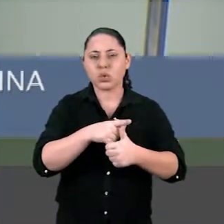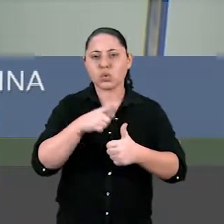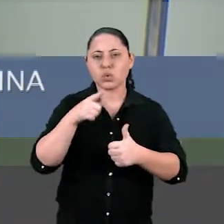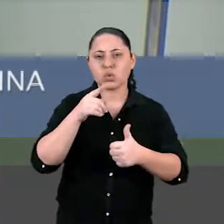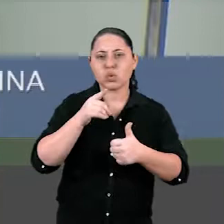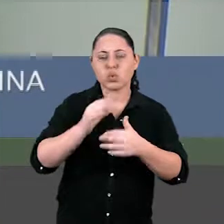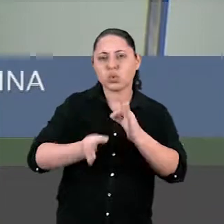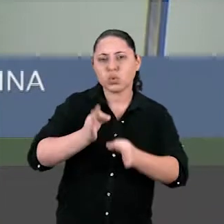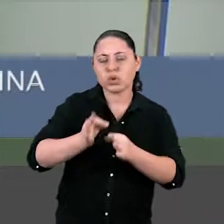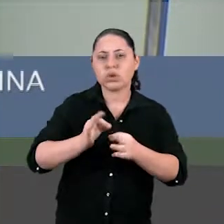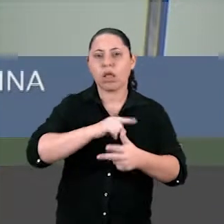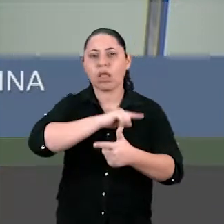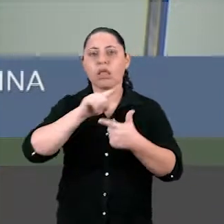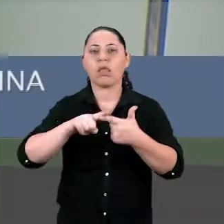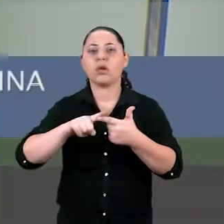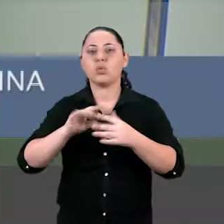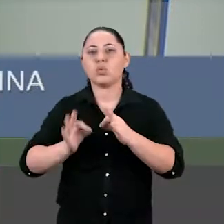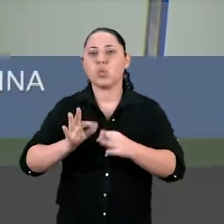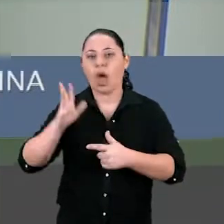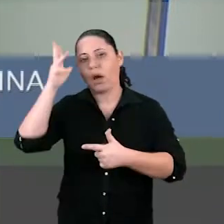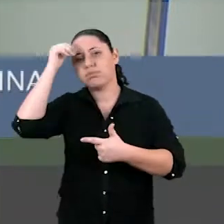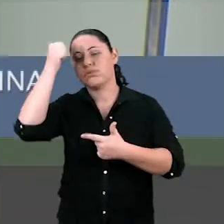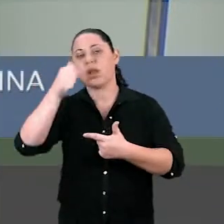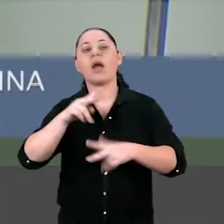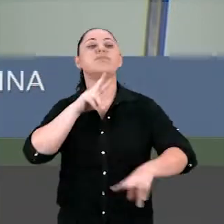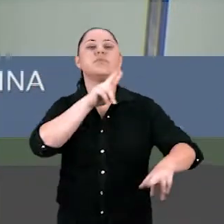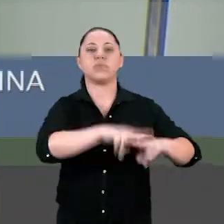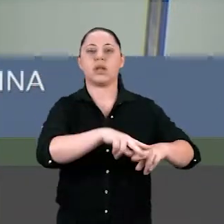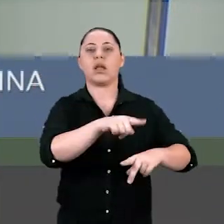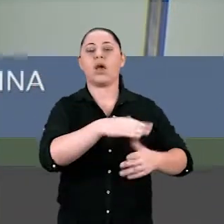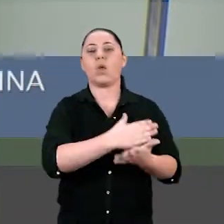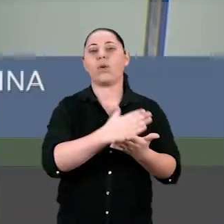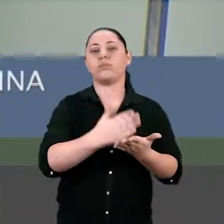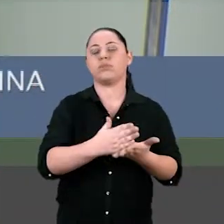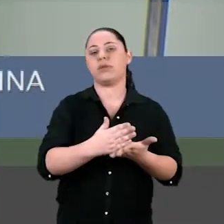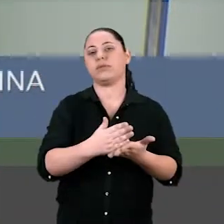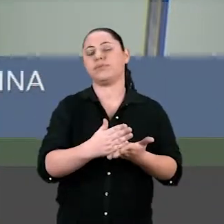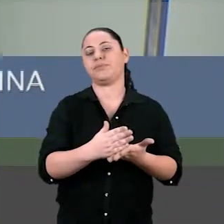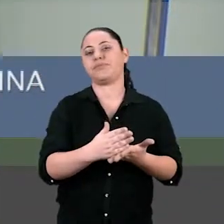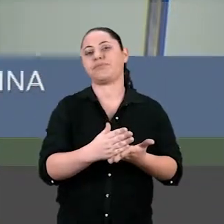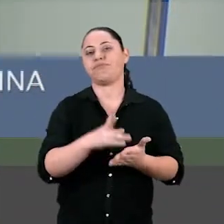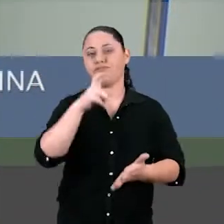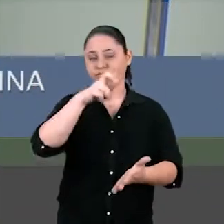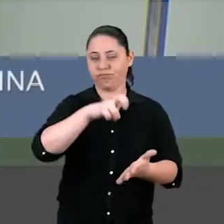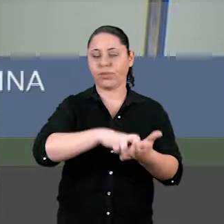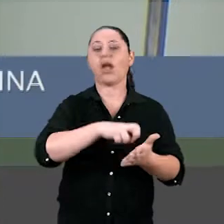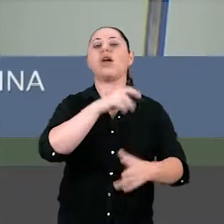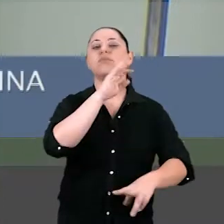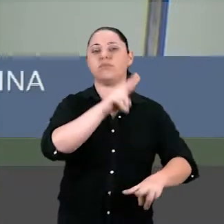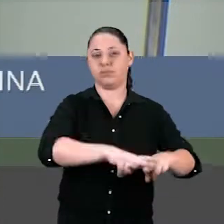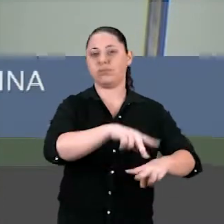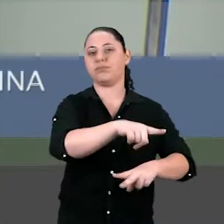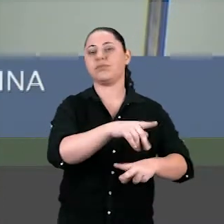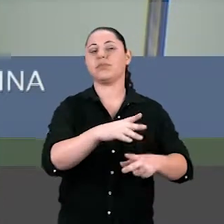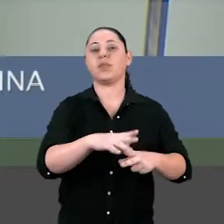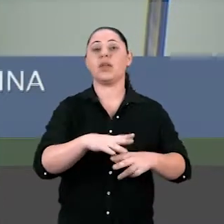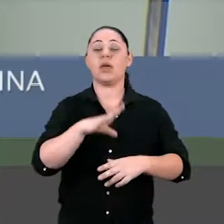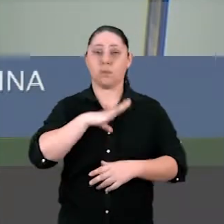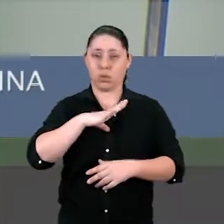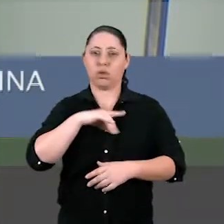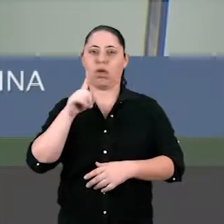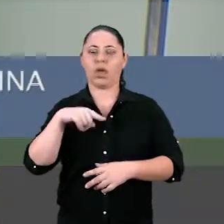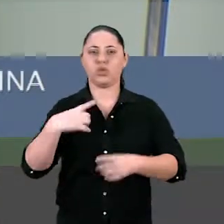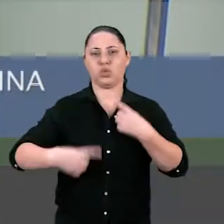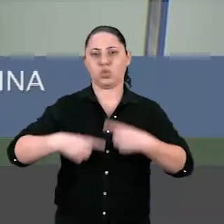contra, a depender do objetivo comezinho da aplicação daquela norma. Em português muito claro, já que se trata de